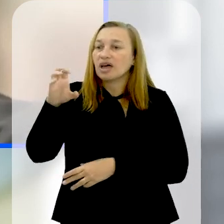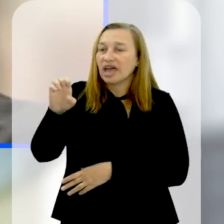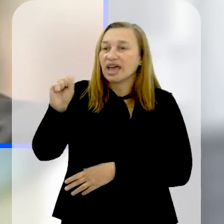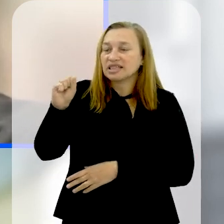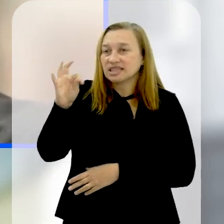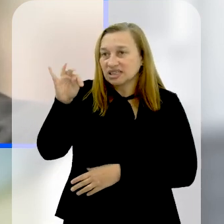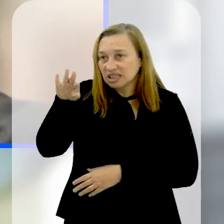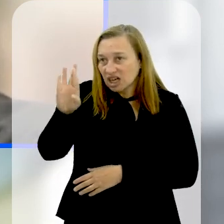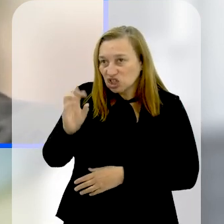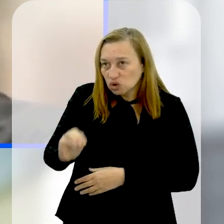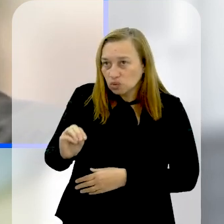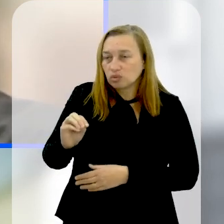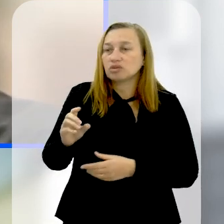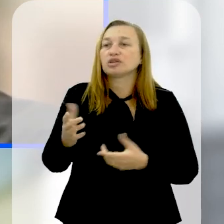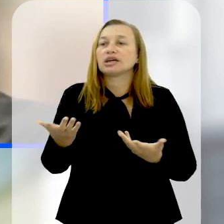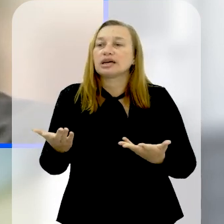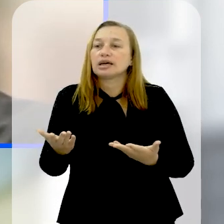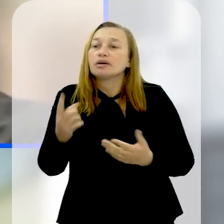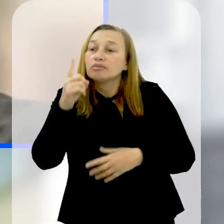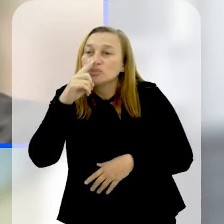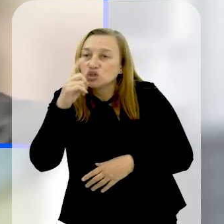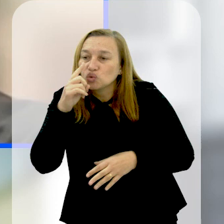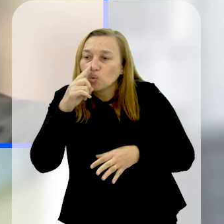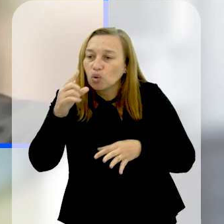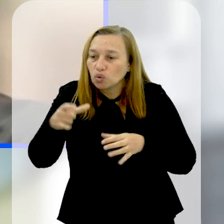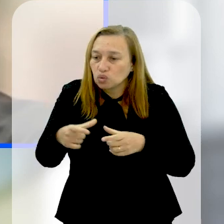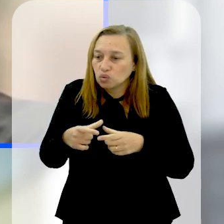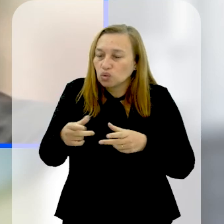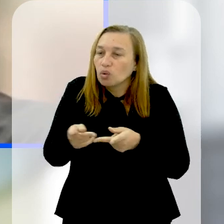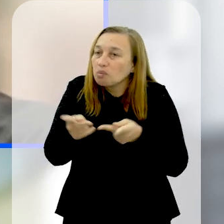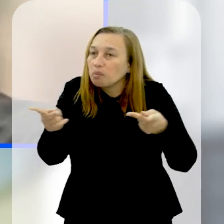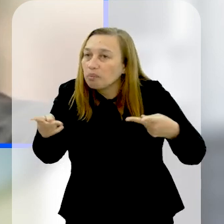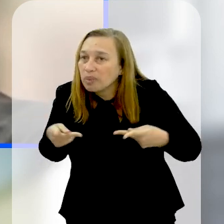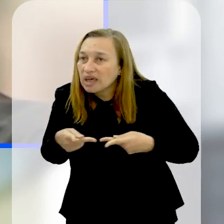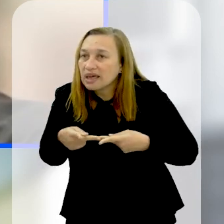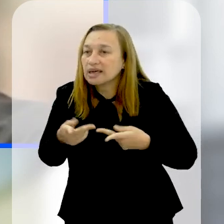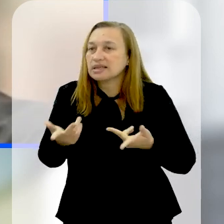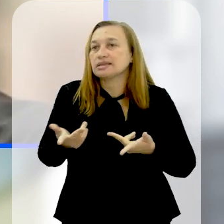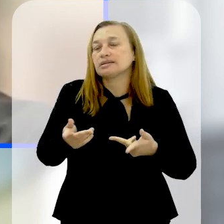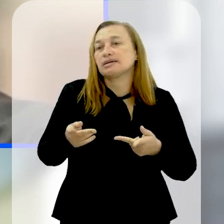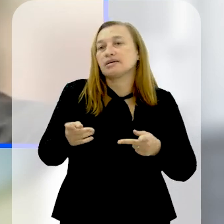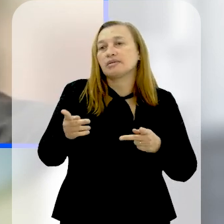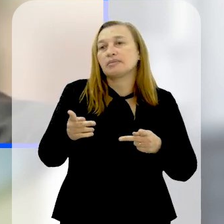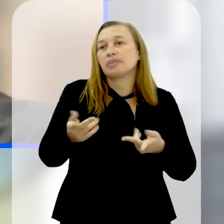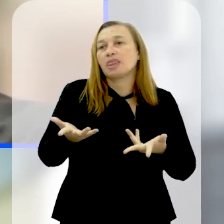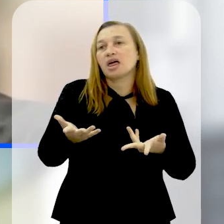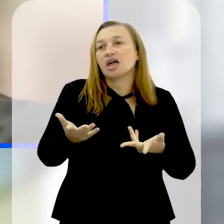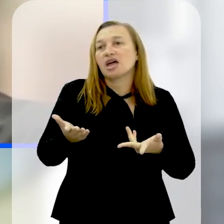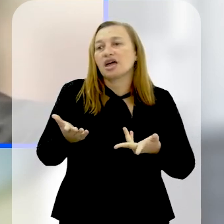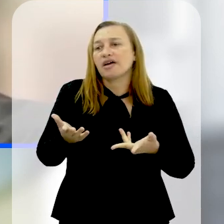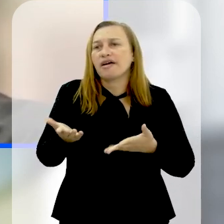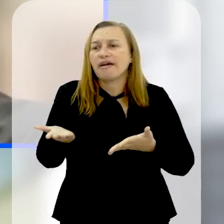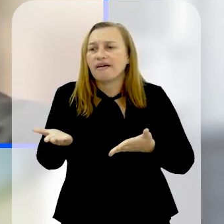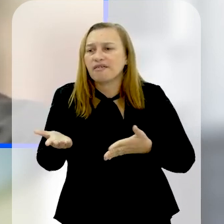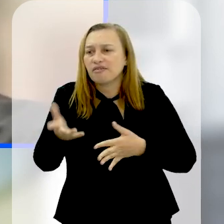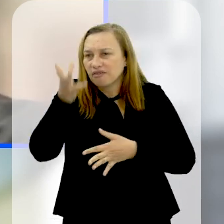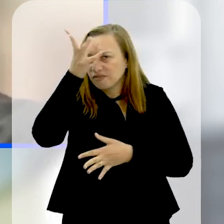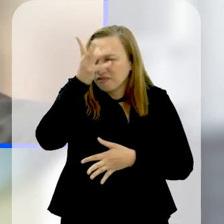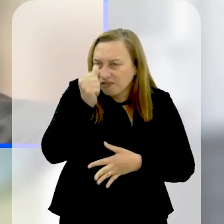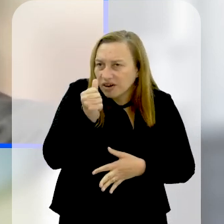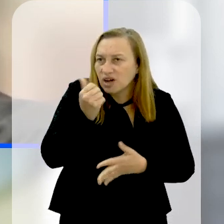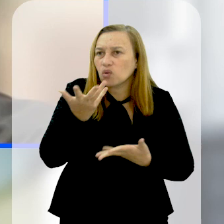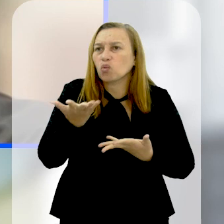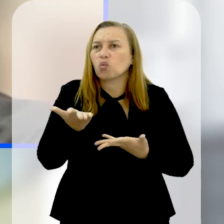de biscoitos e salgadinhos, pizzas, lasanhas e comidas prontas, frangos